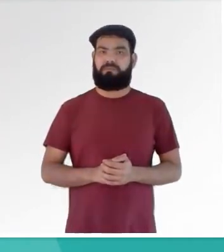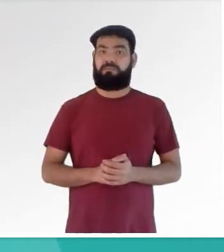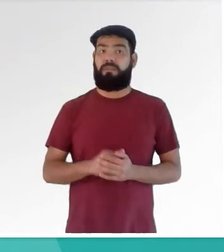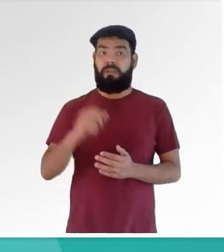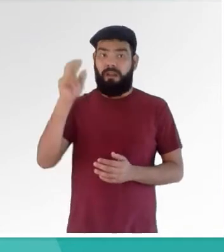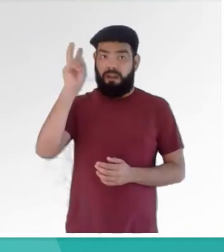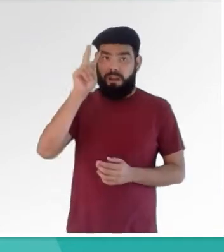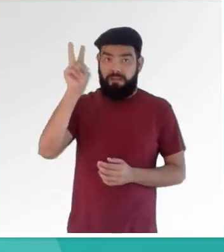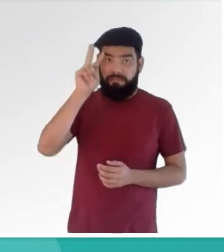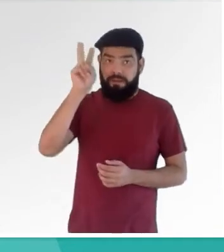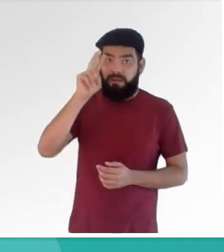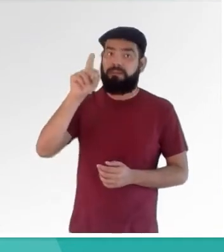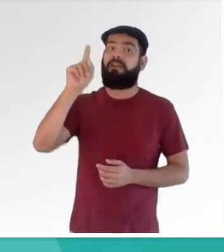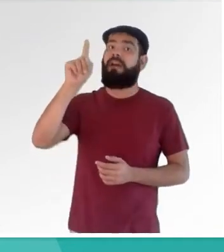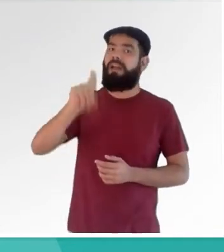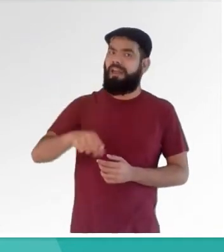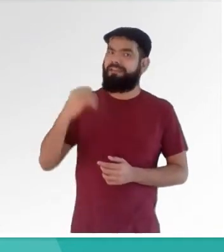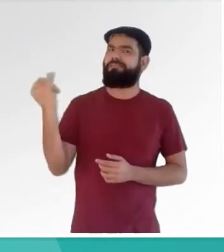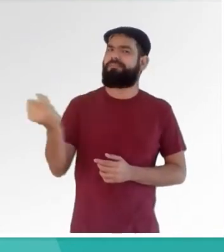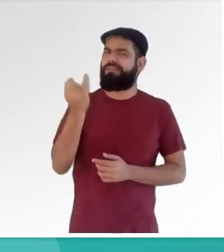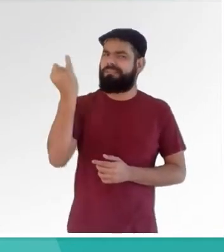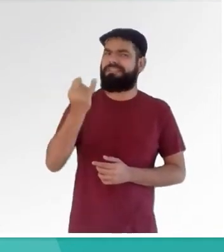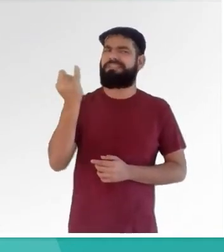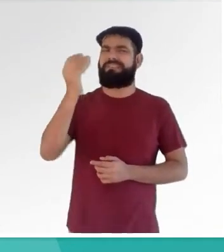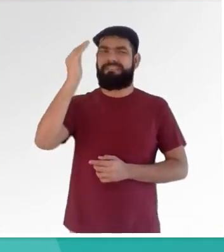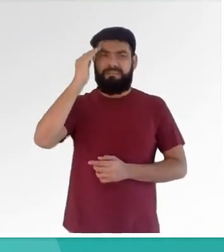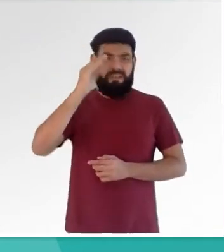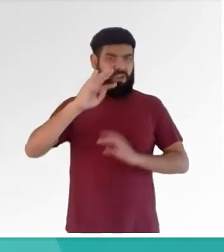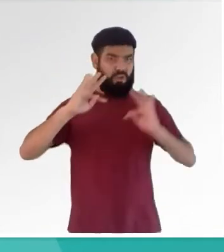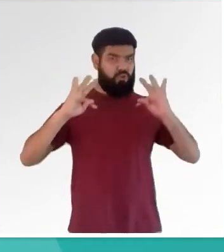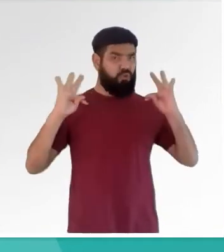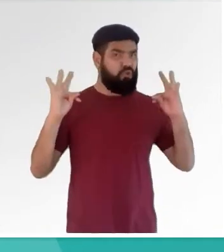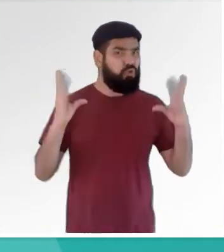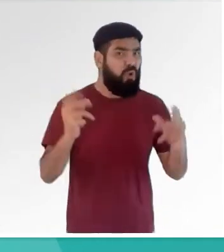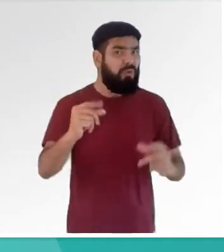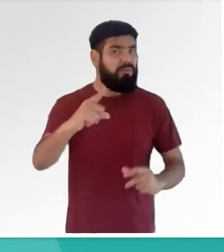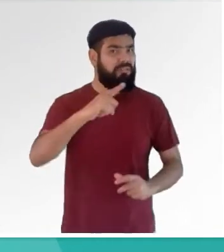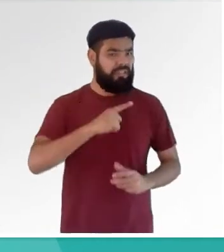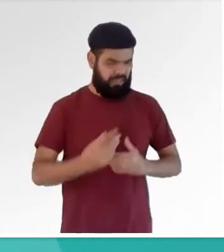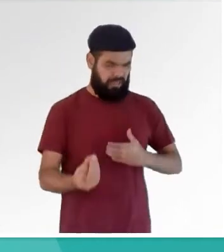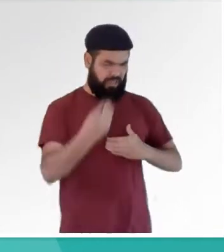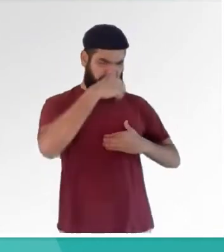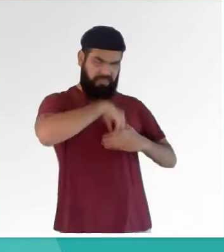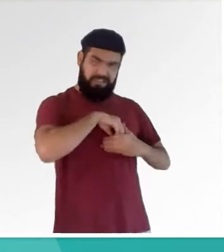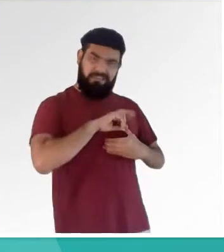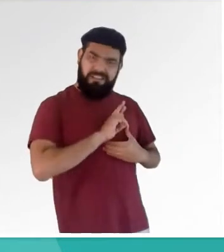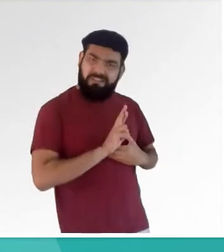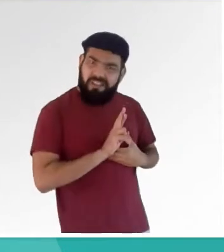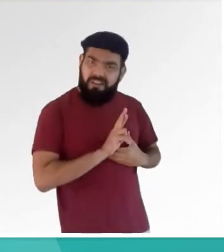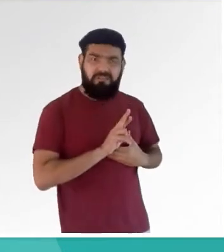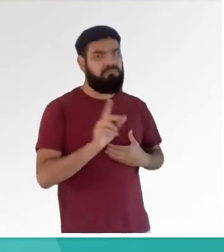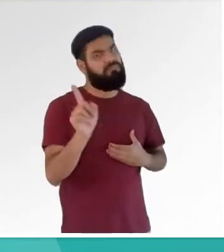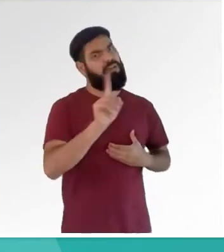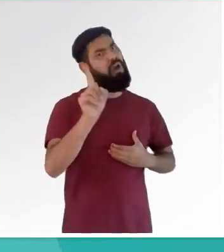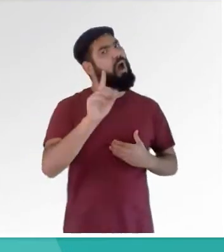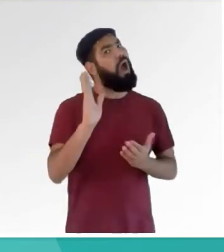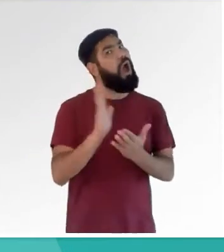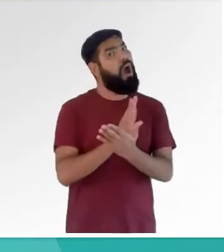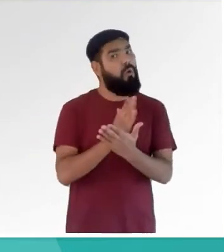que é importante saber que nem todo mundo tem religião. As pessoas têm direito, né, de não ter